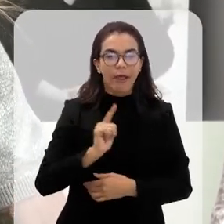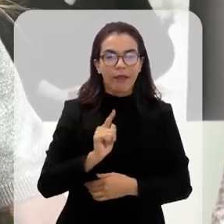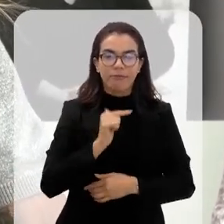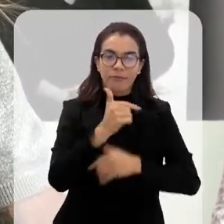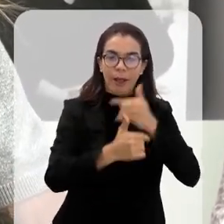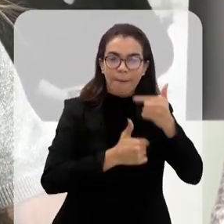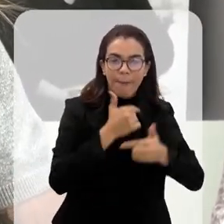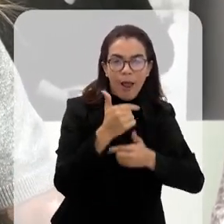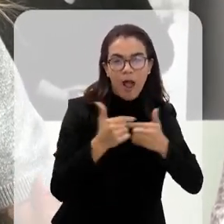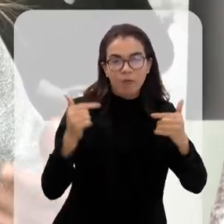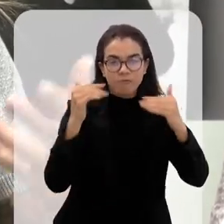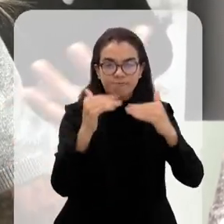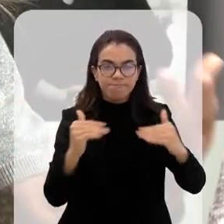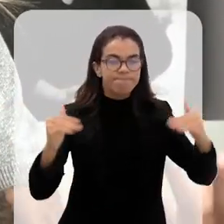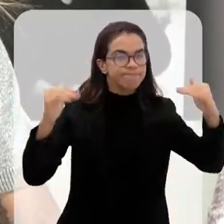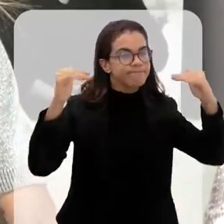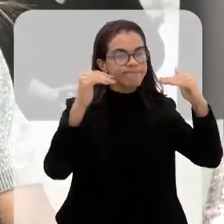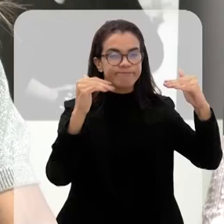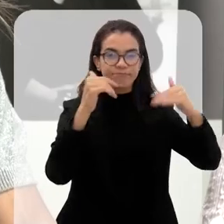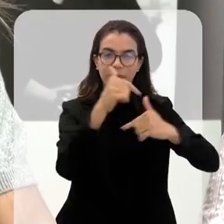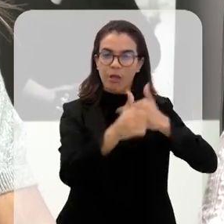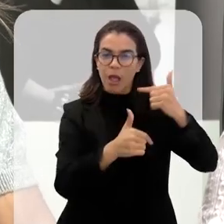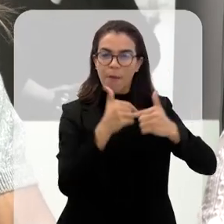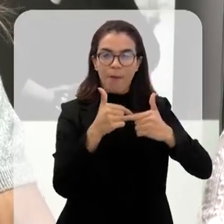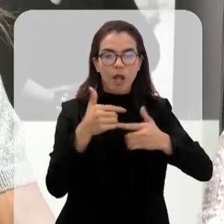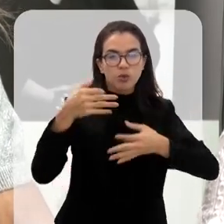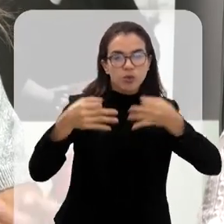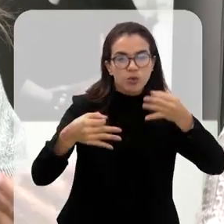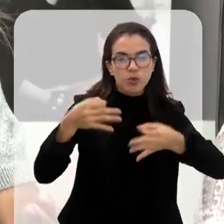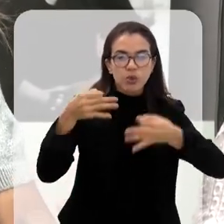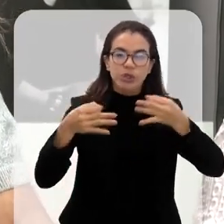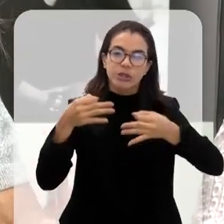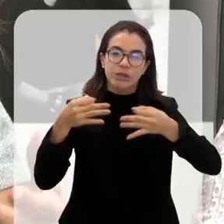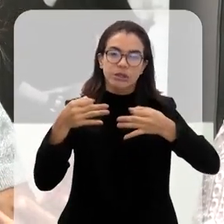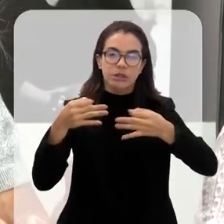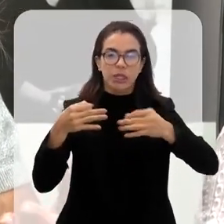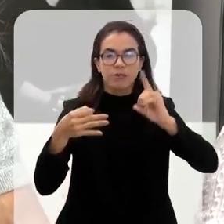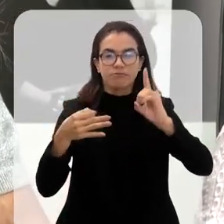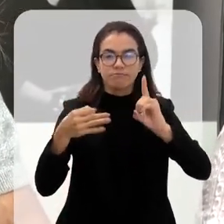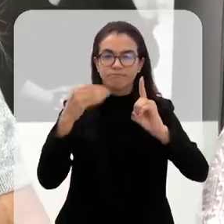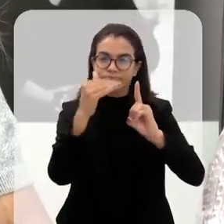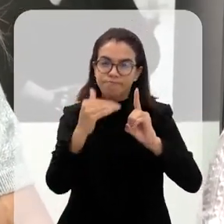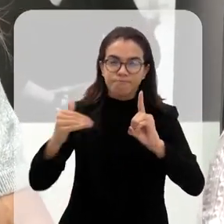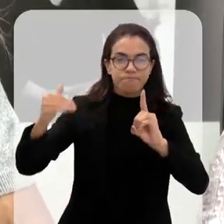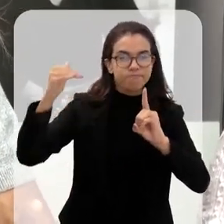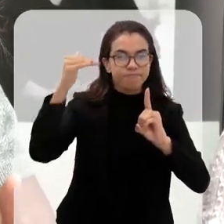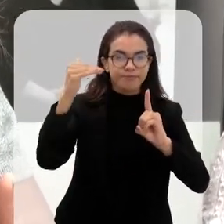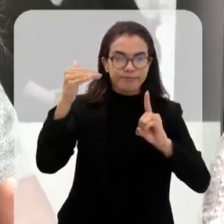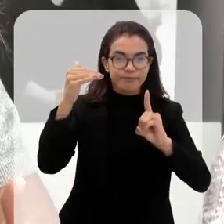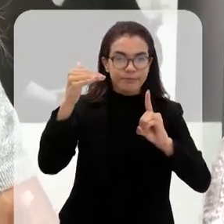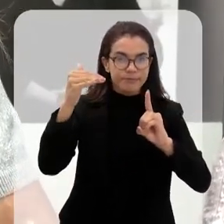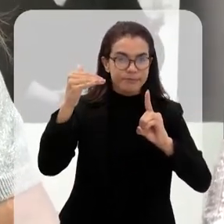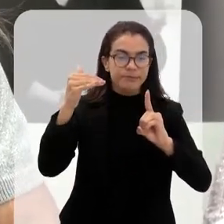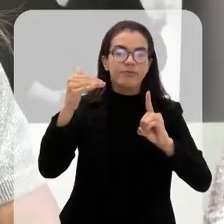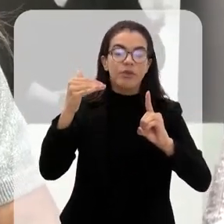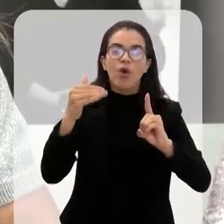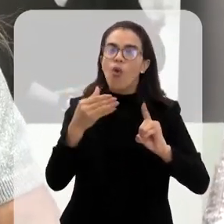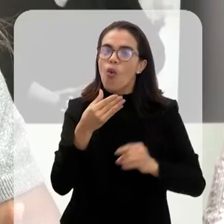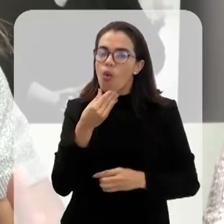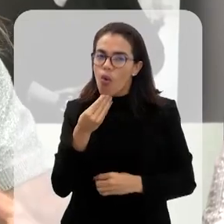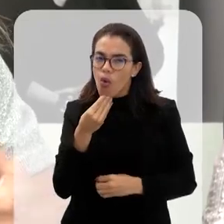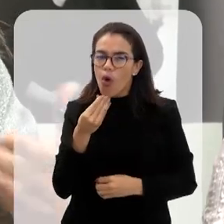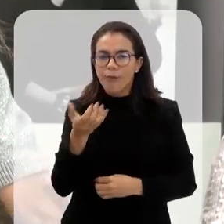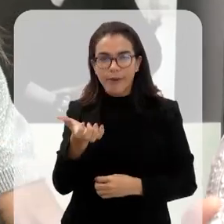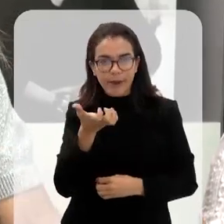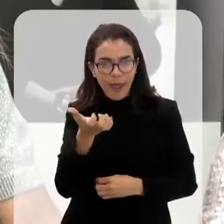cargo de alto cargo, né, uma juíza, uma desembargadora, uma delegada, uma deputada,